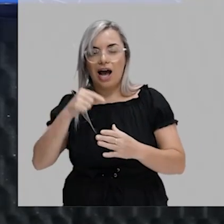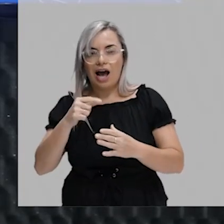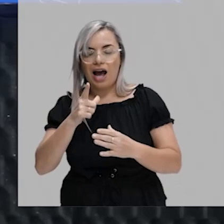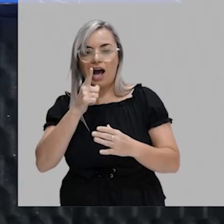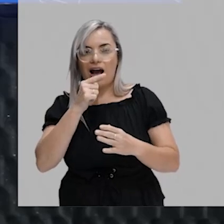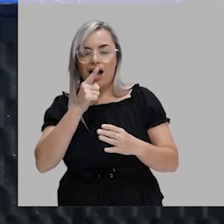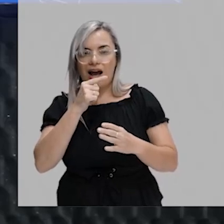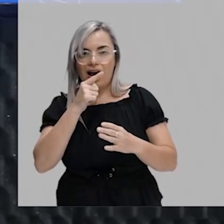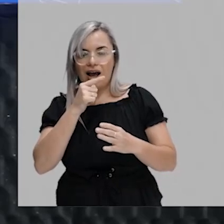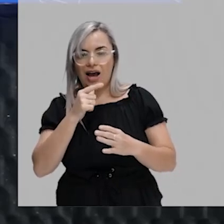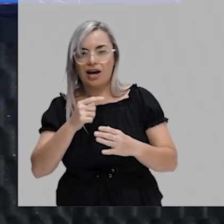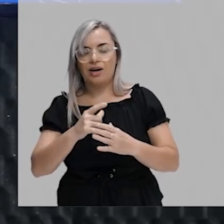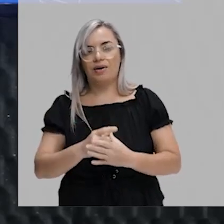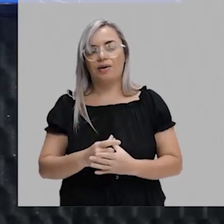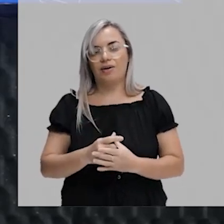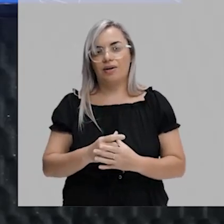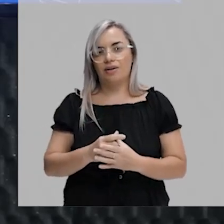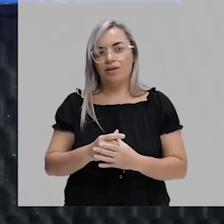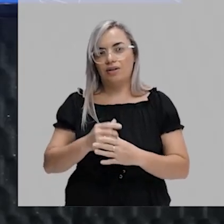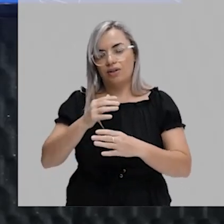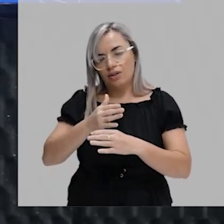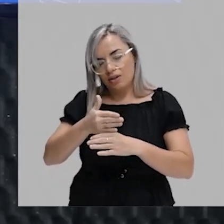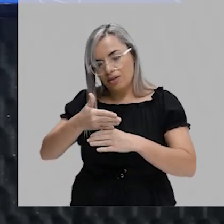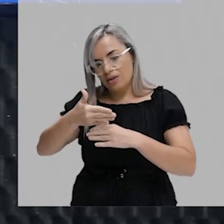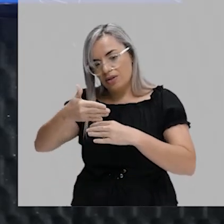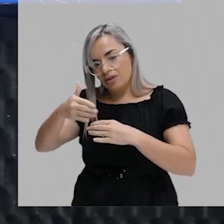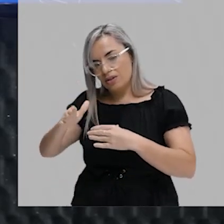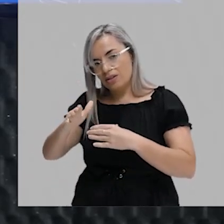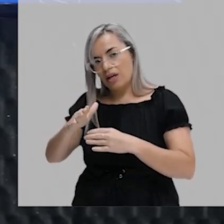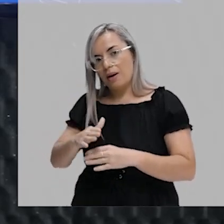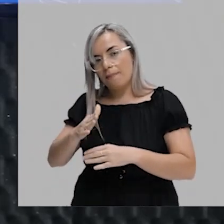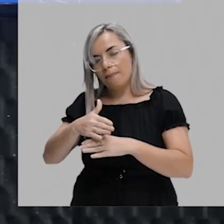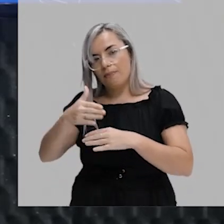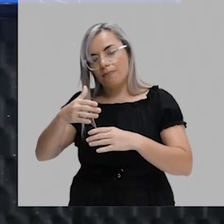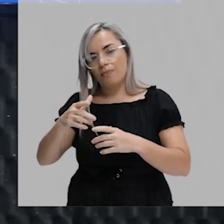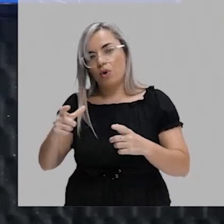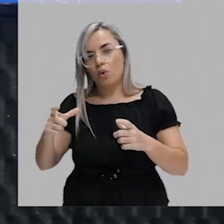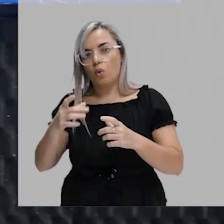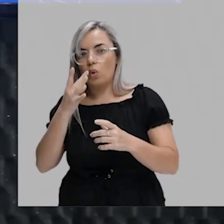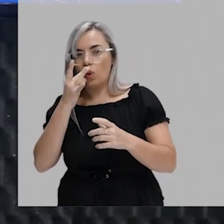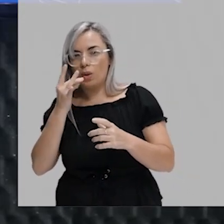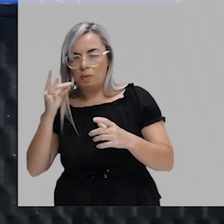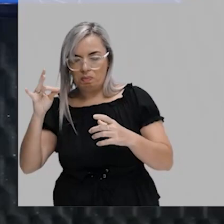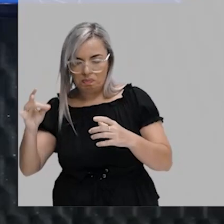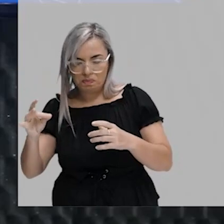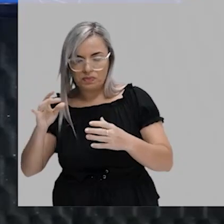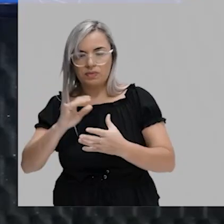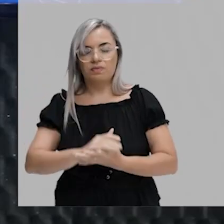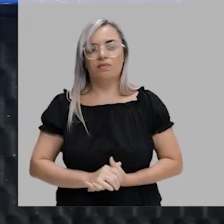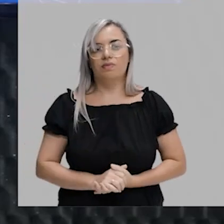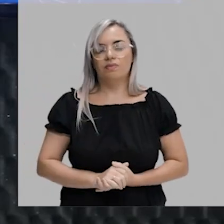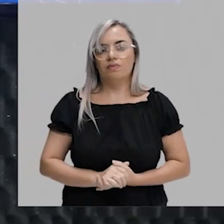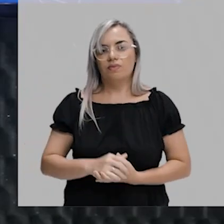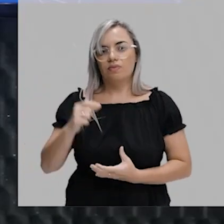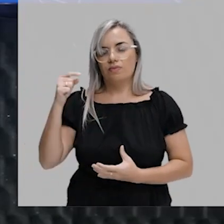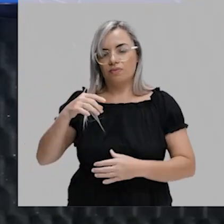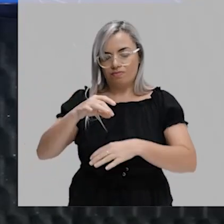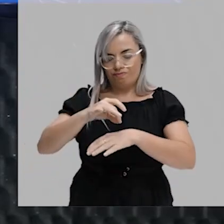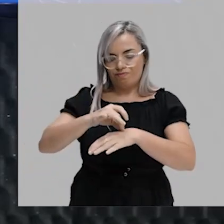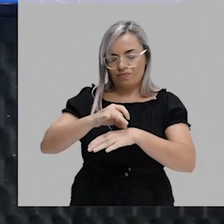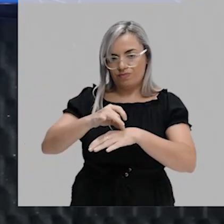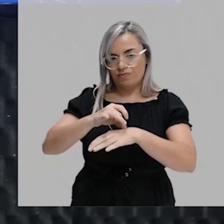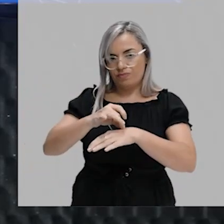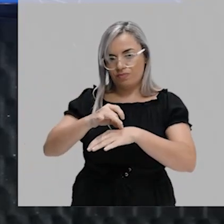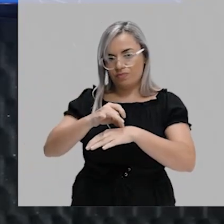vão migrar para o meio externo, que está mais concentrado, no caso o sal, né? Então, esse sal